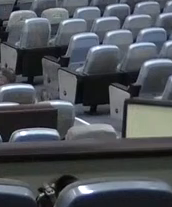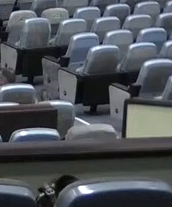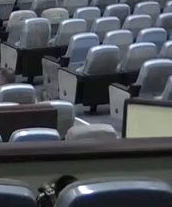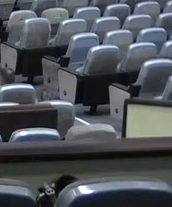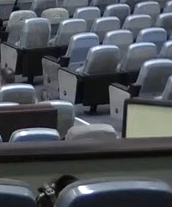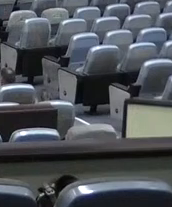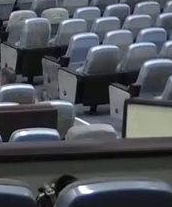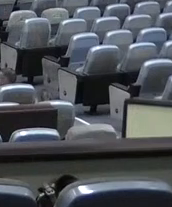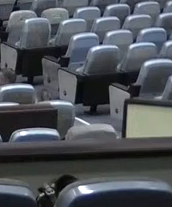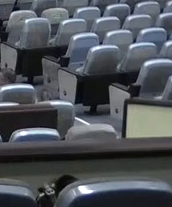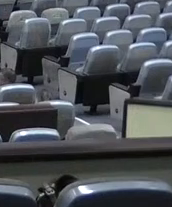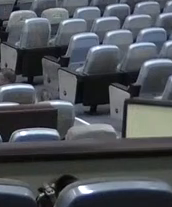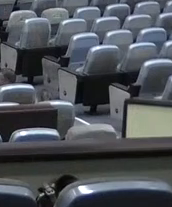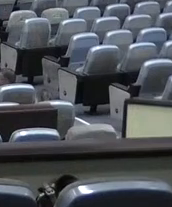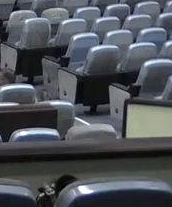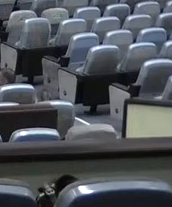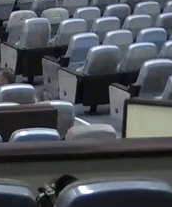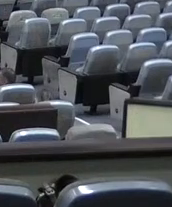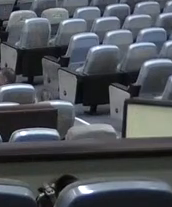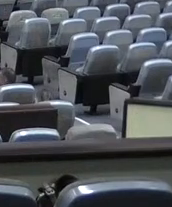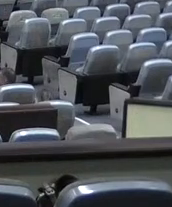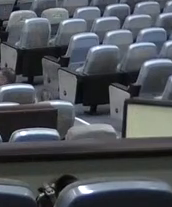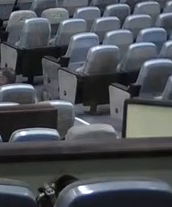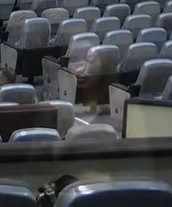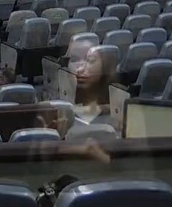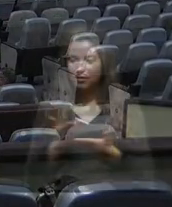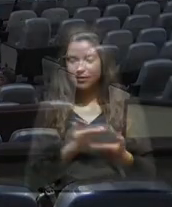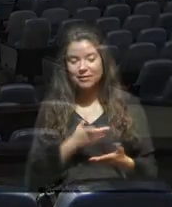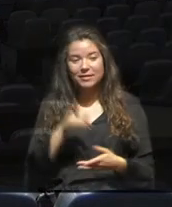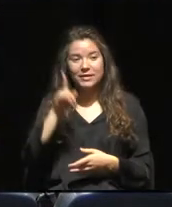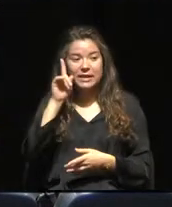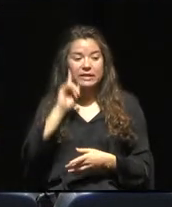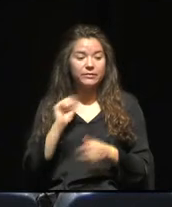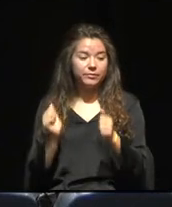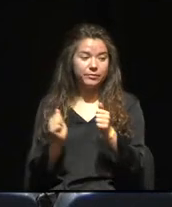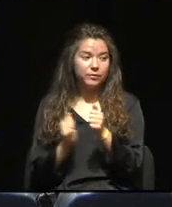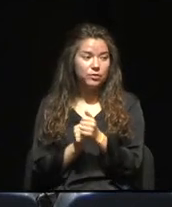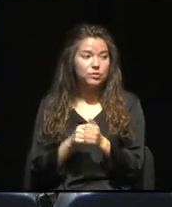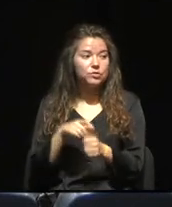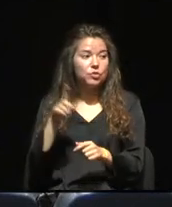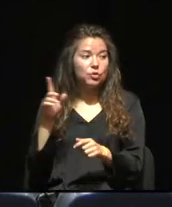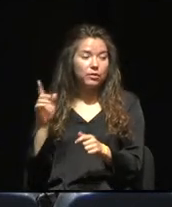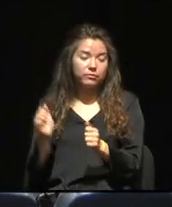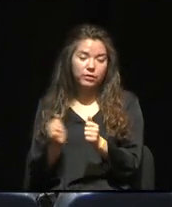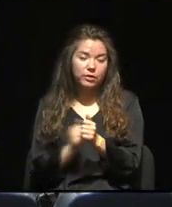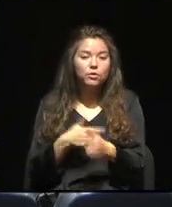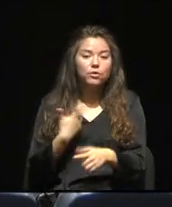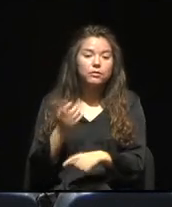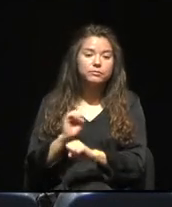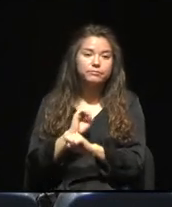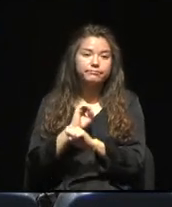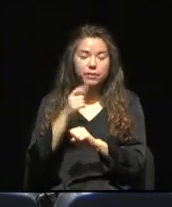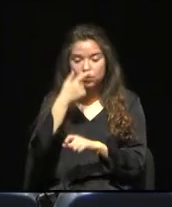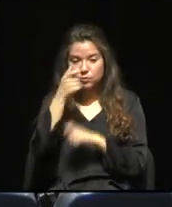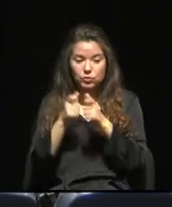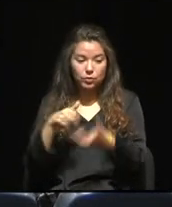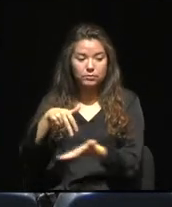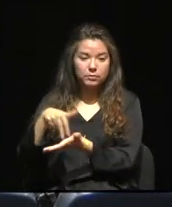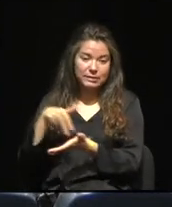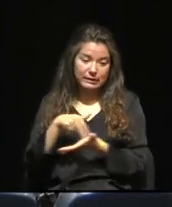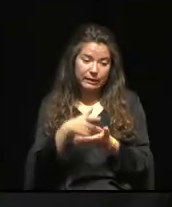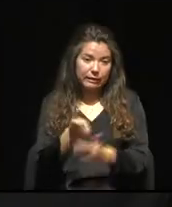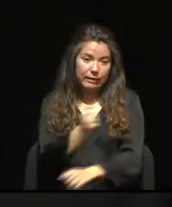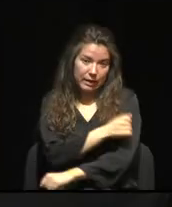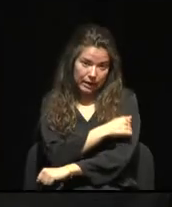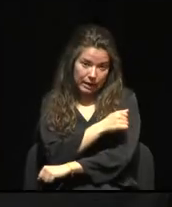Boa tarde senhoras e senhores deputados Boa tarde senhora e senhor Vereador caríssimo Público aqui presente lá em